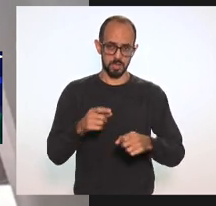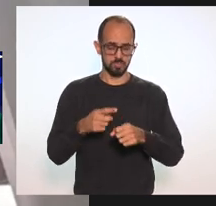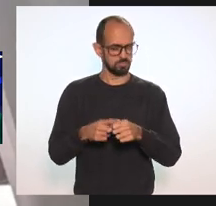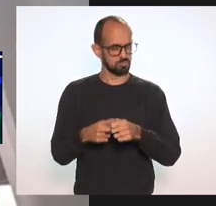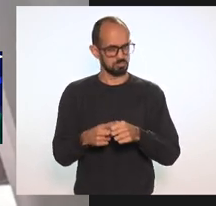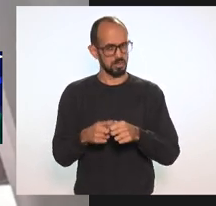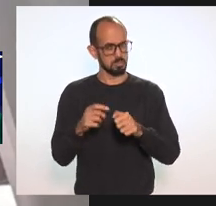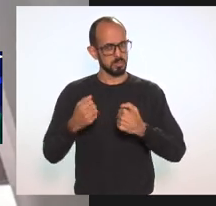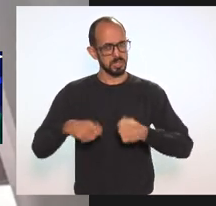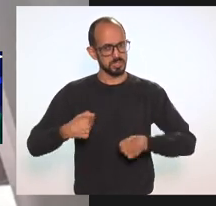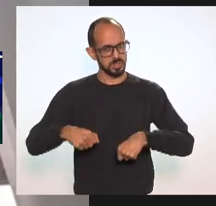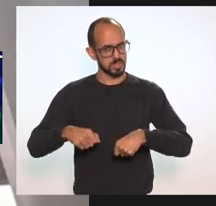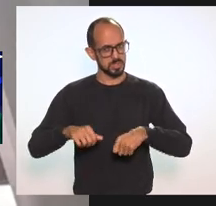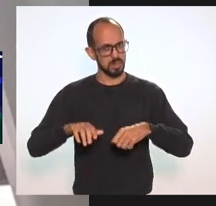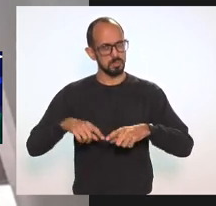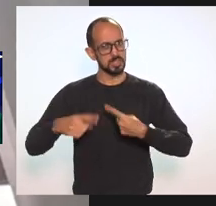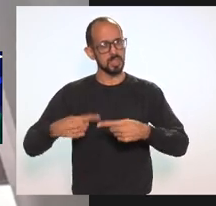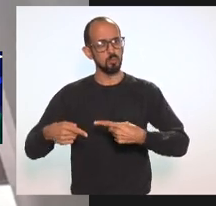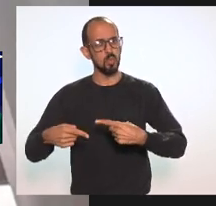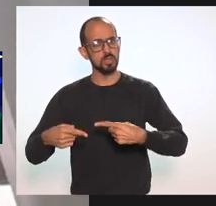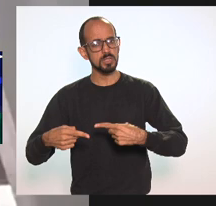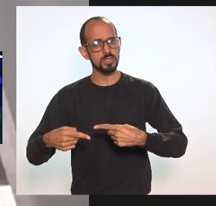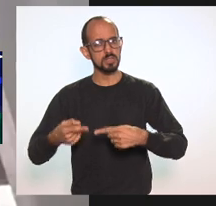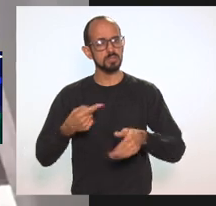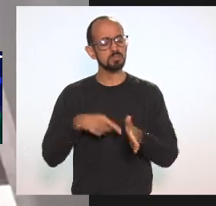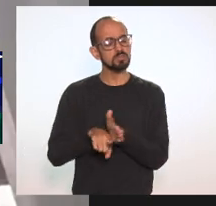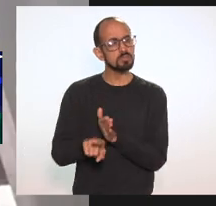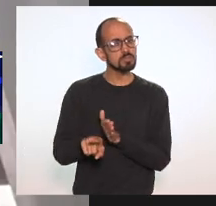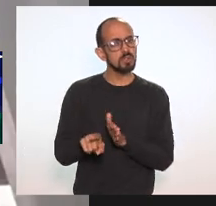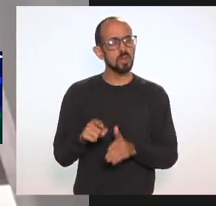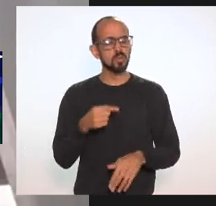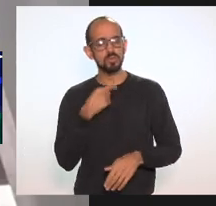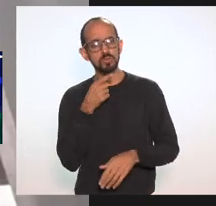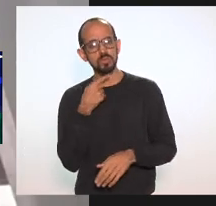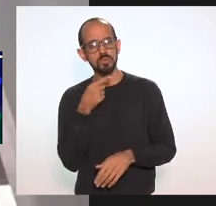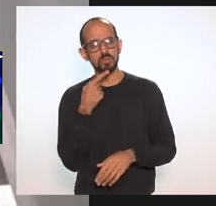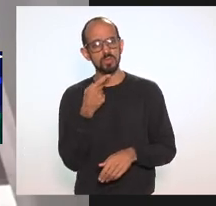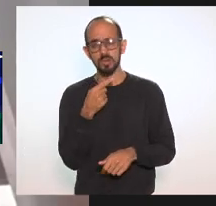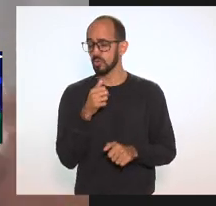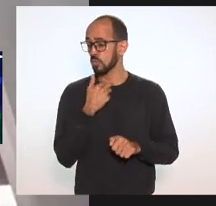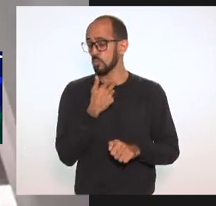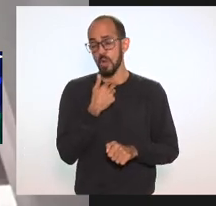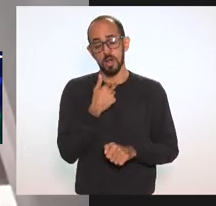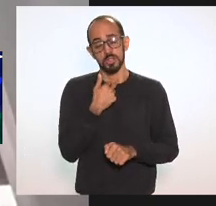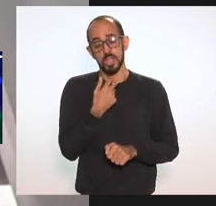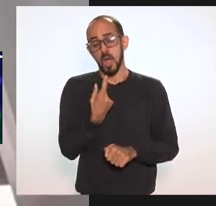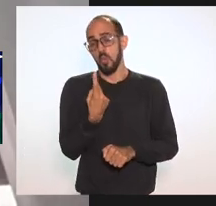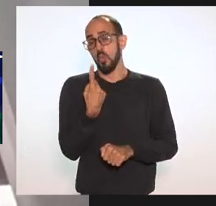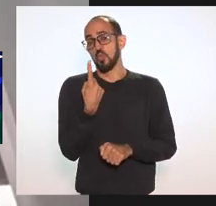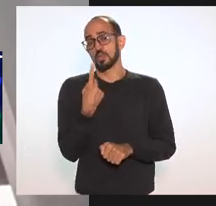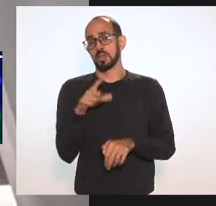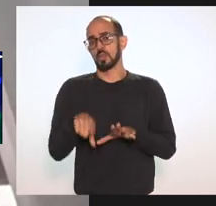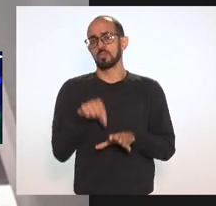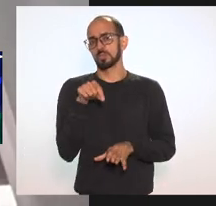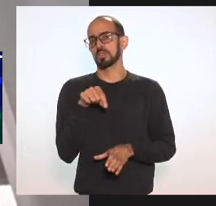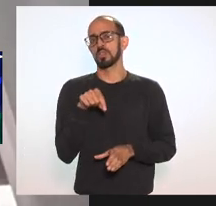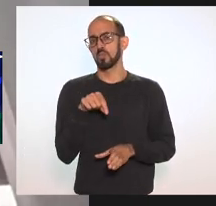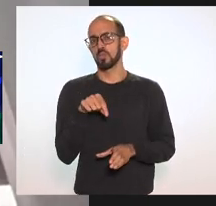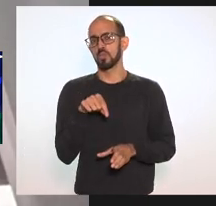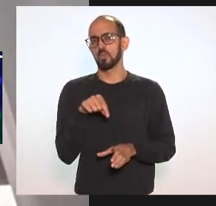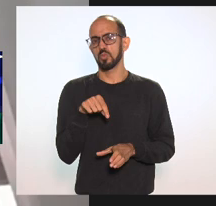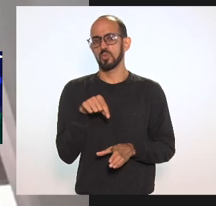controvérsias mas e depois elas não podem ser a única opção ou sequer uma uma